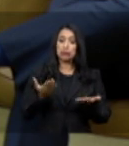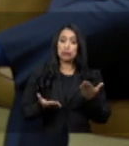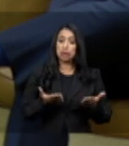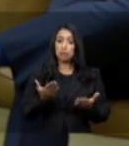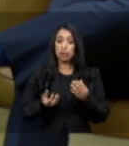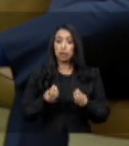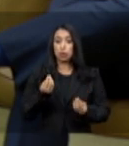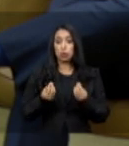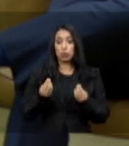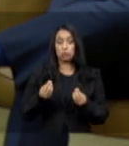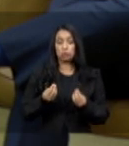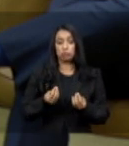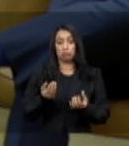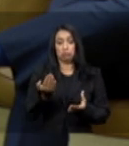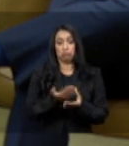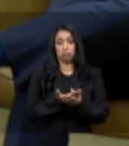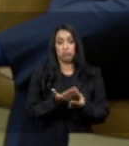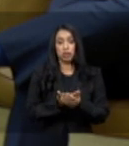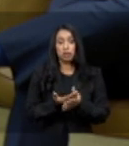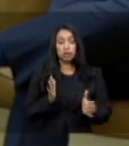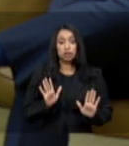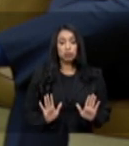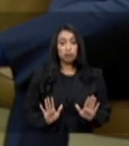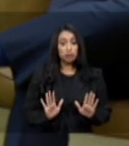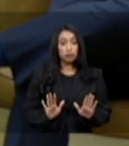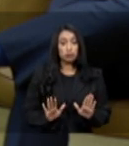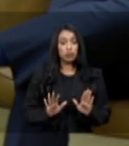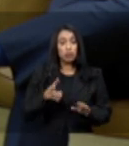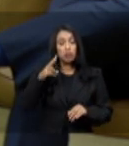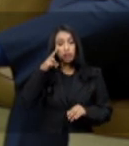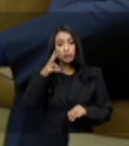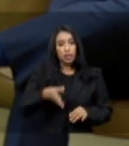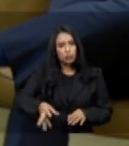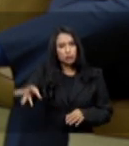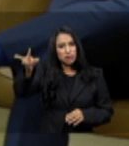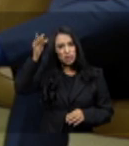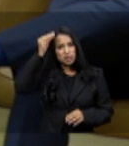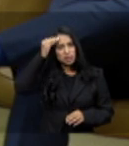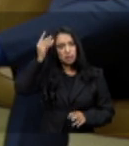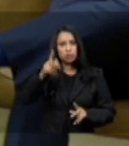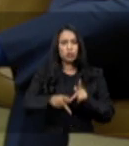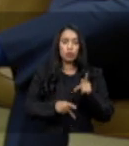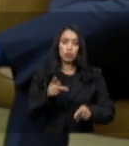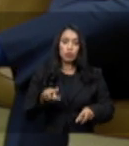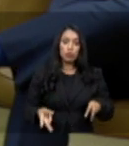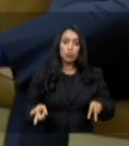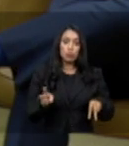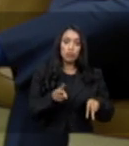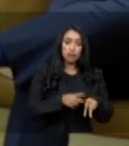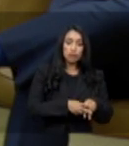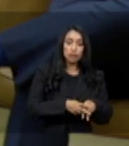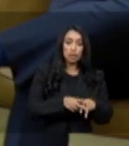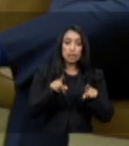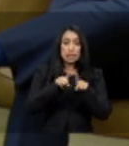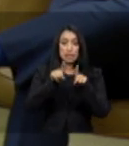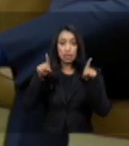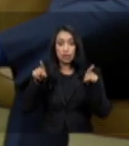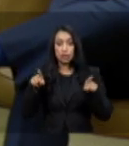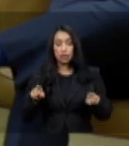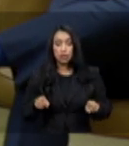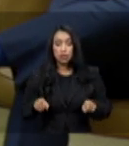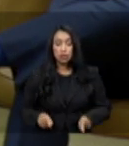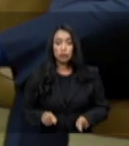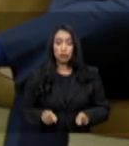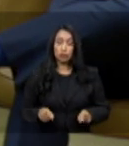que tem que estejam inseridos está havendo um incremento das medidas de conscientização da população carcerária dos servidores envolvidos no sistema